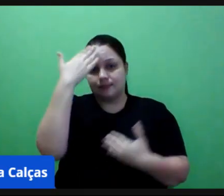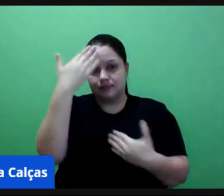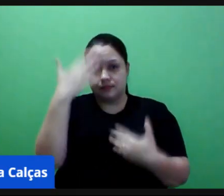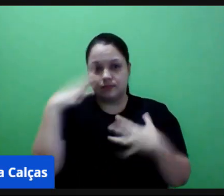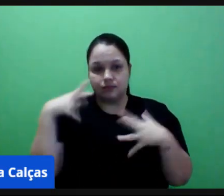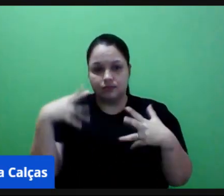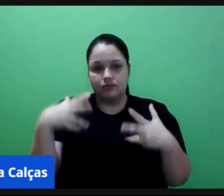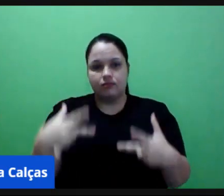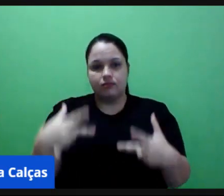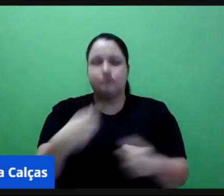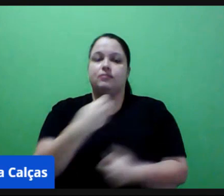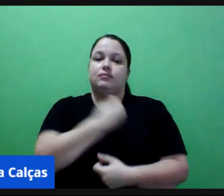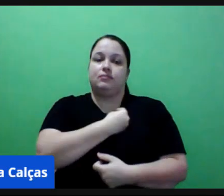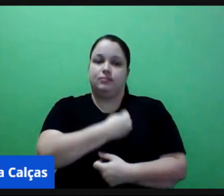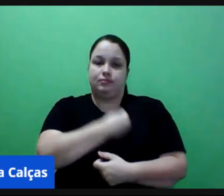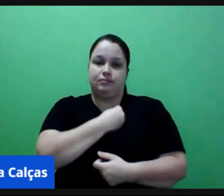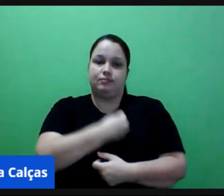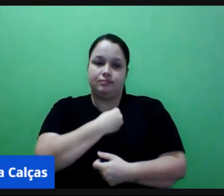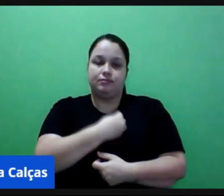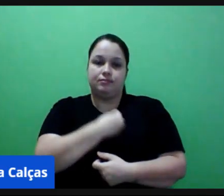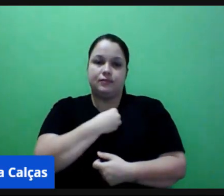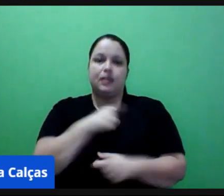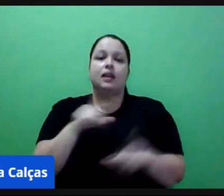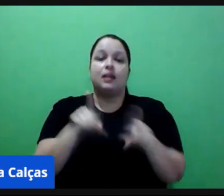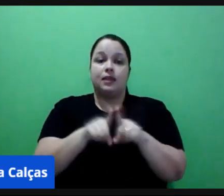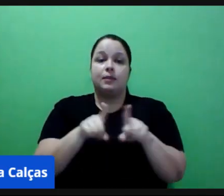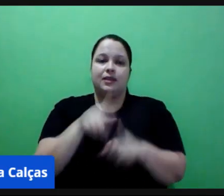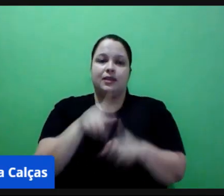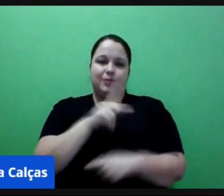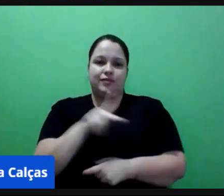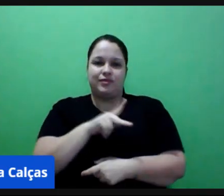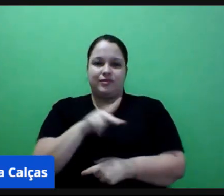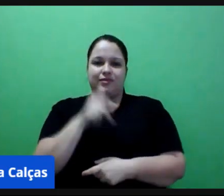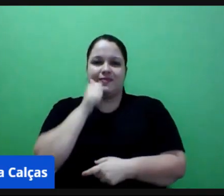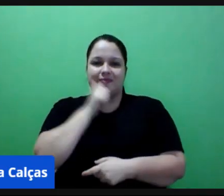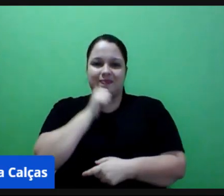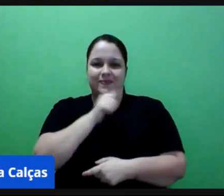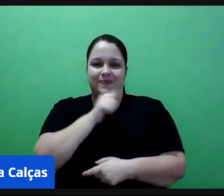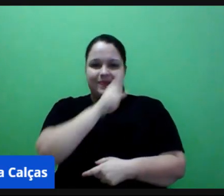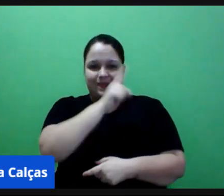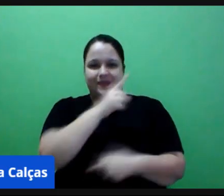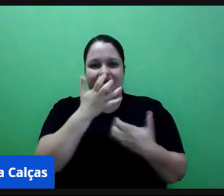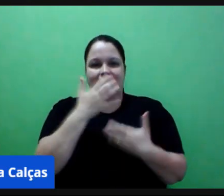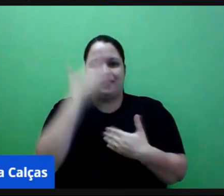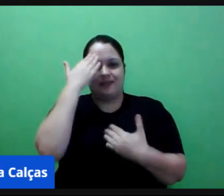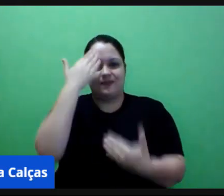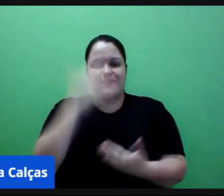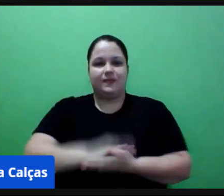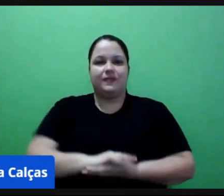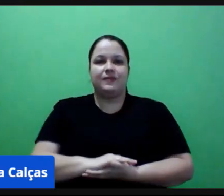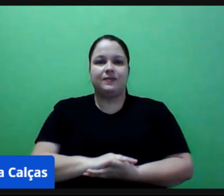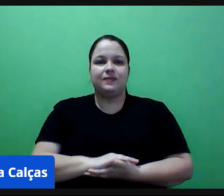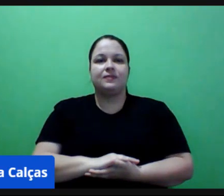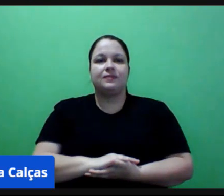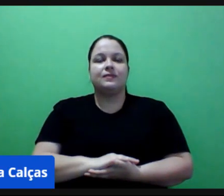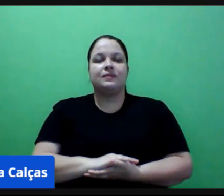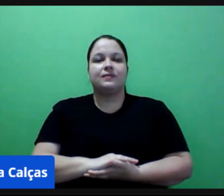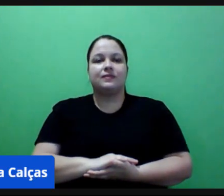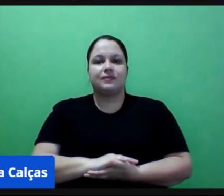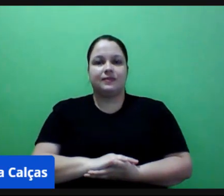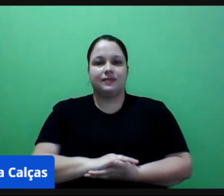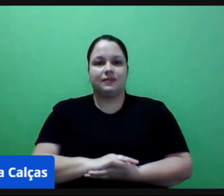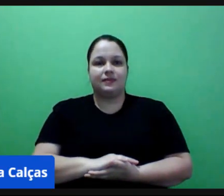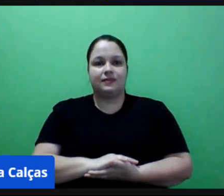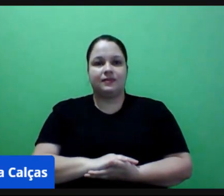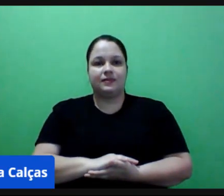todos vocês e eu creio que a professora Janine também quer fazer o seu agradecimento. Bom, só